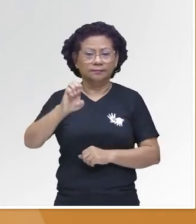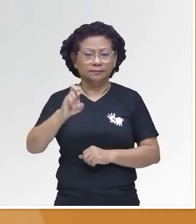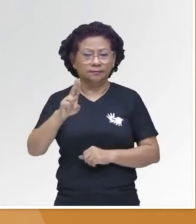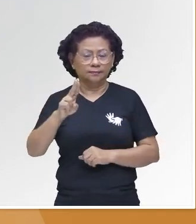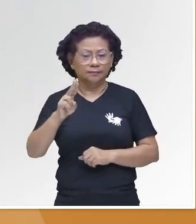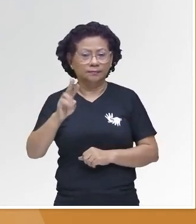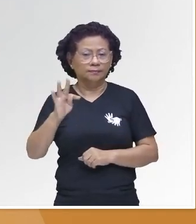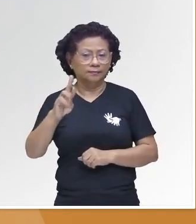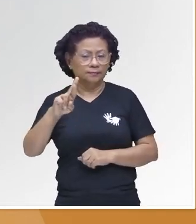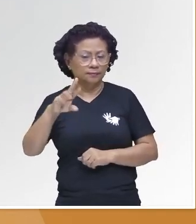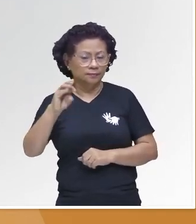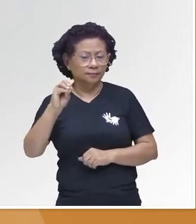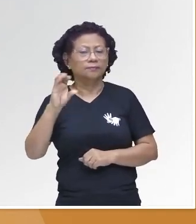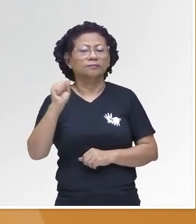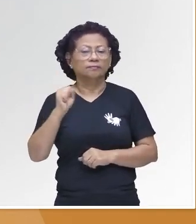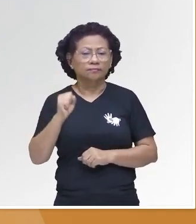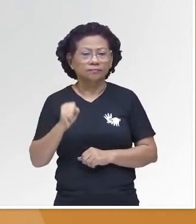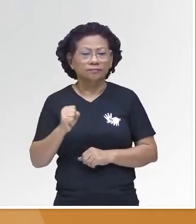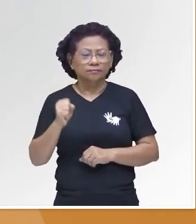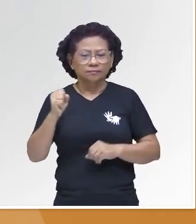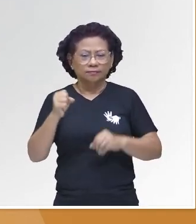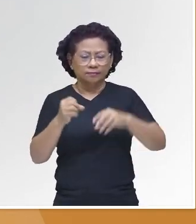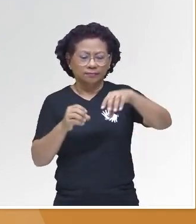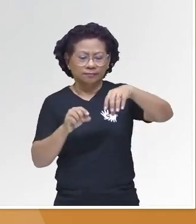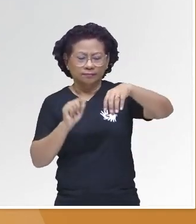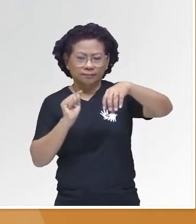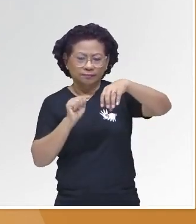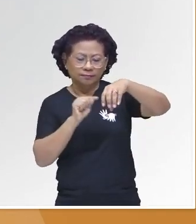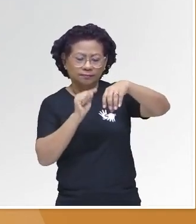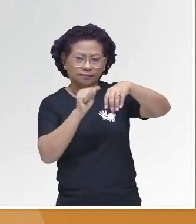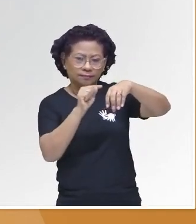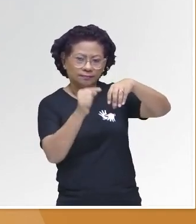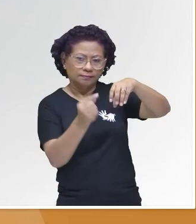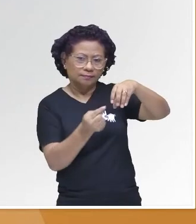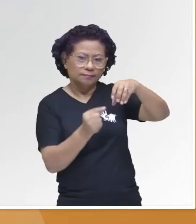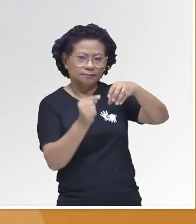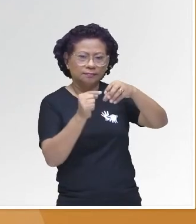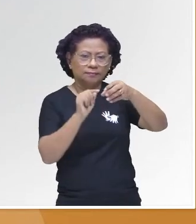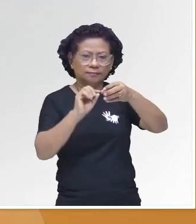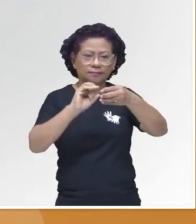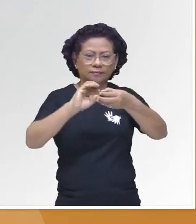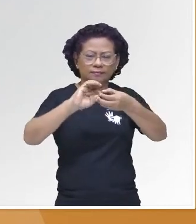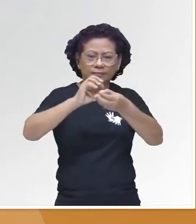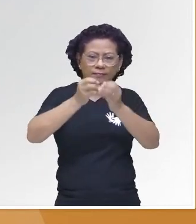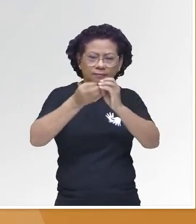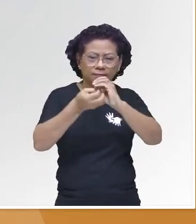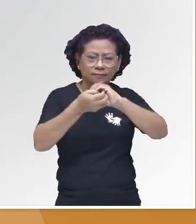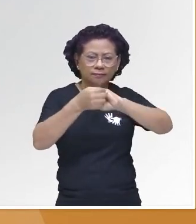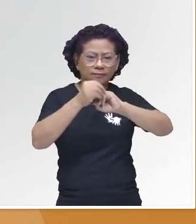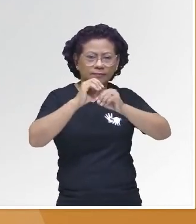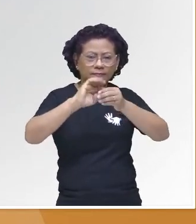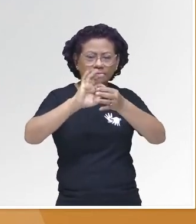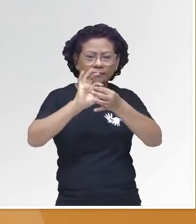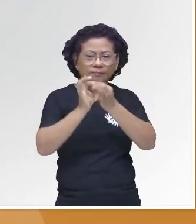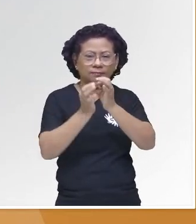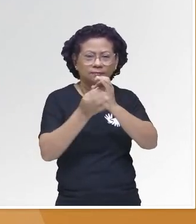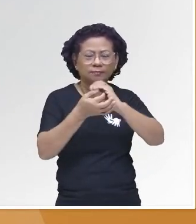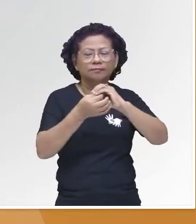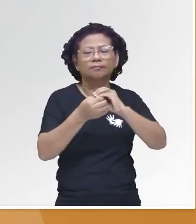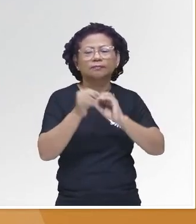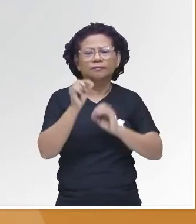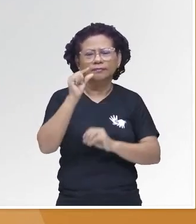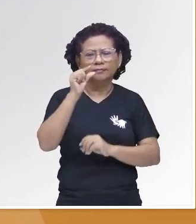ficam instáveis e aí, por esse motivo, eles se degradam, né, se decompõem em elementos